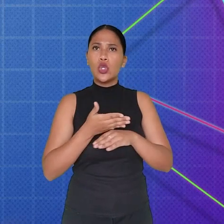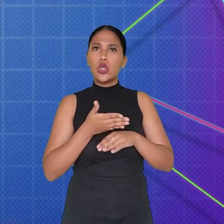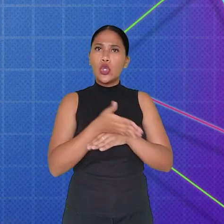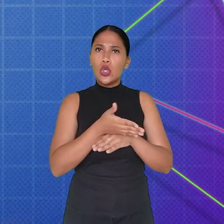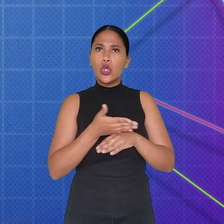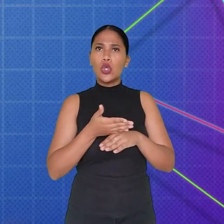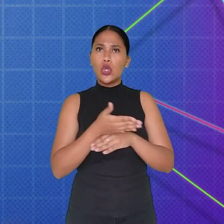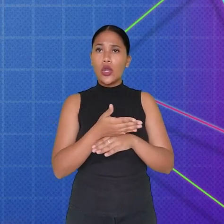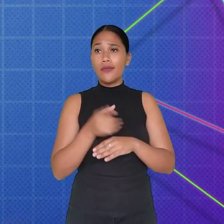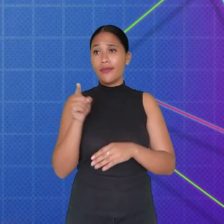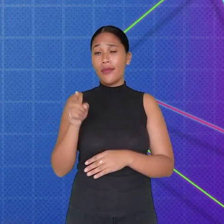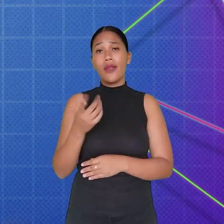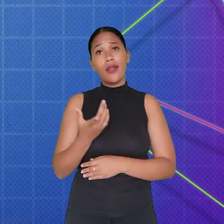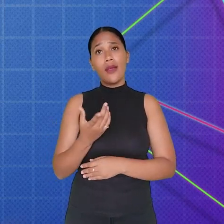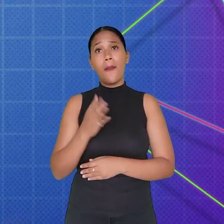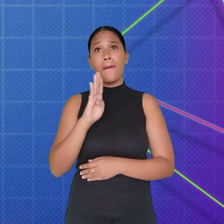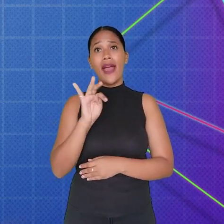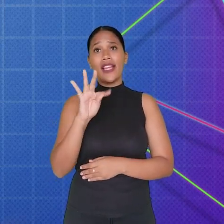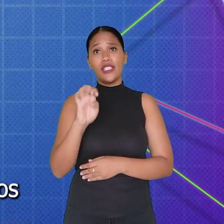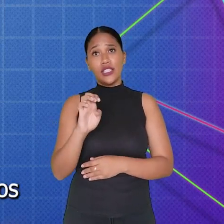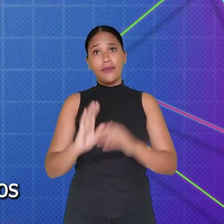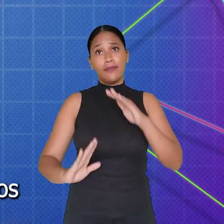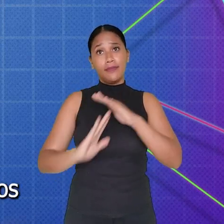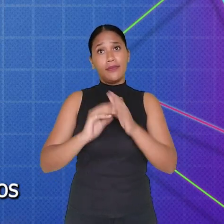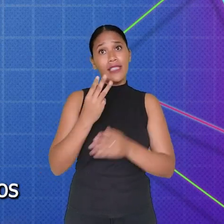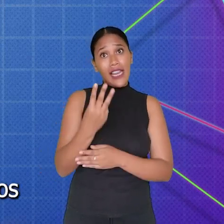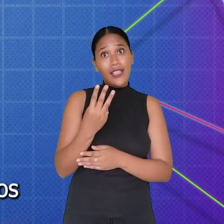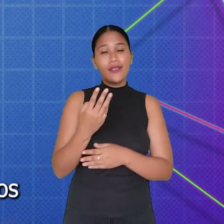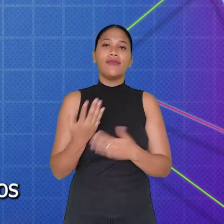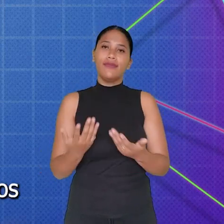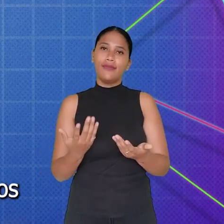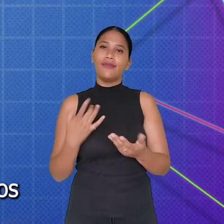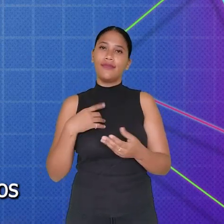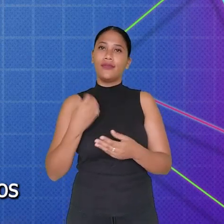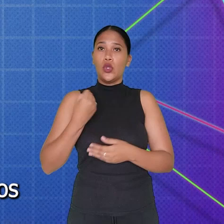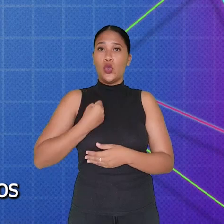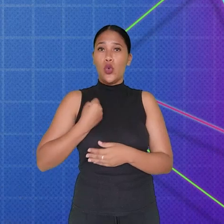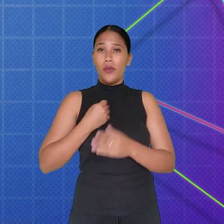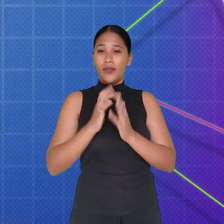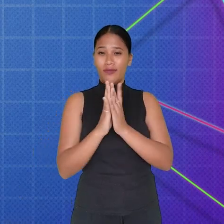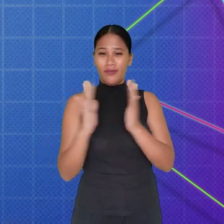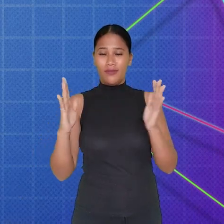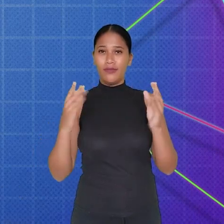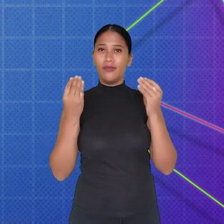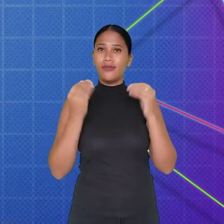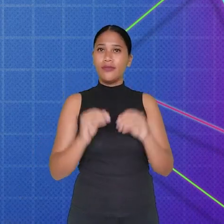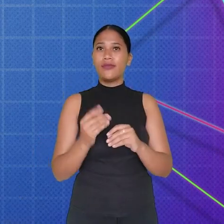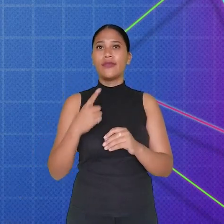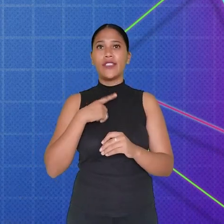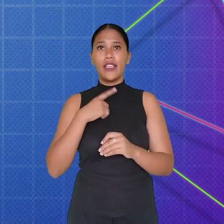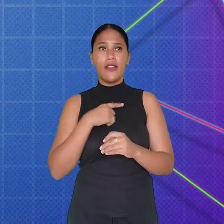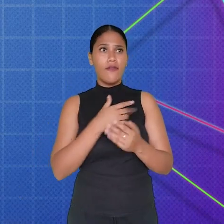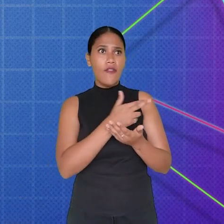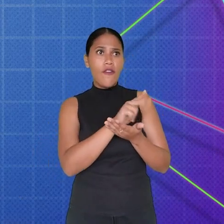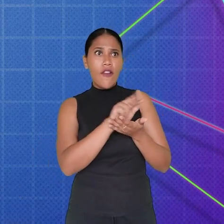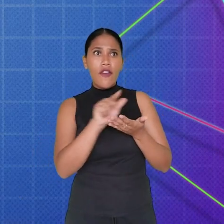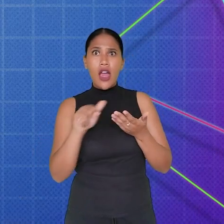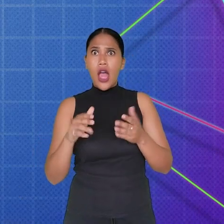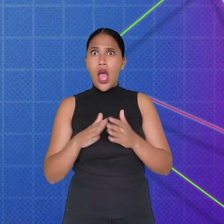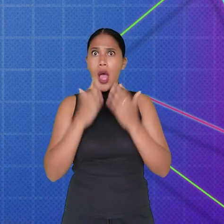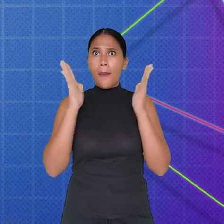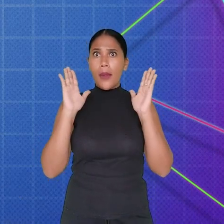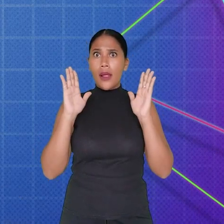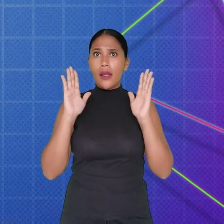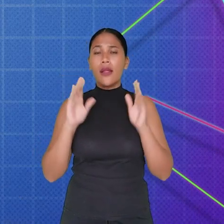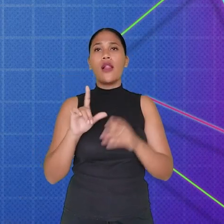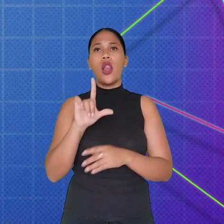valores ampla, usamos a variável long. Por exemplo, podemos armazenar o número de acessos a um site. Long número